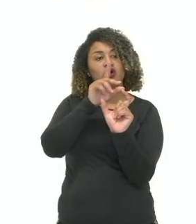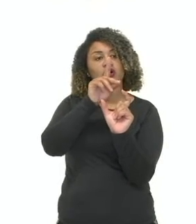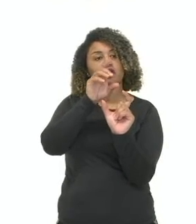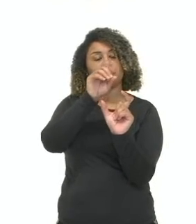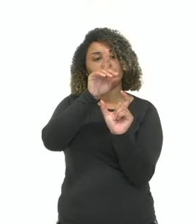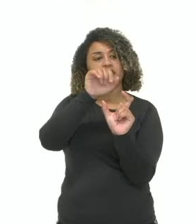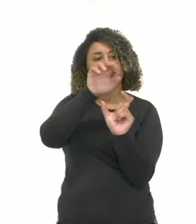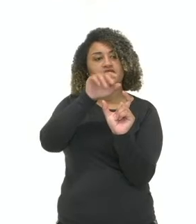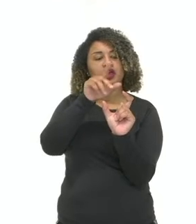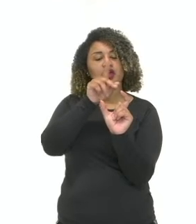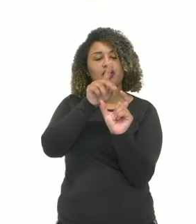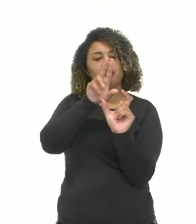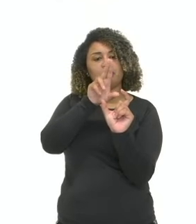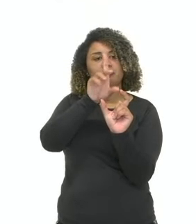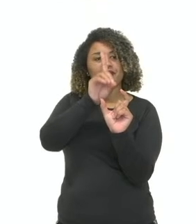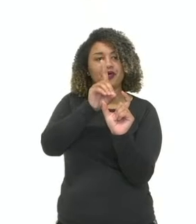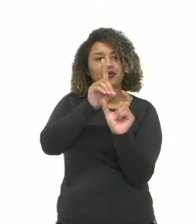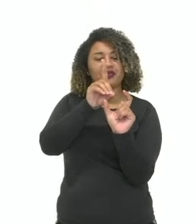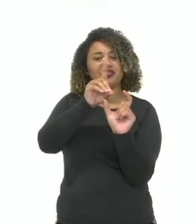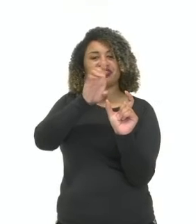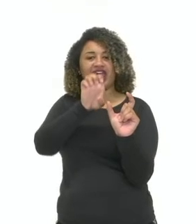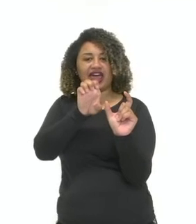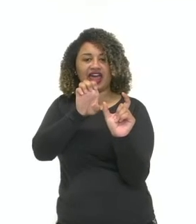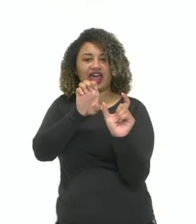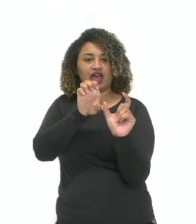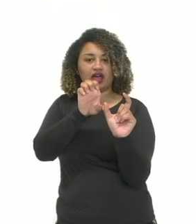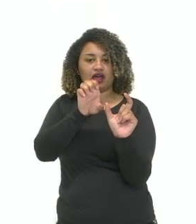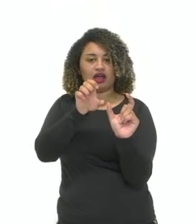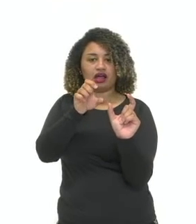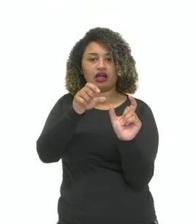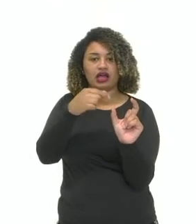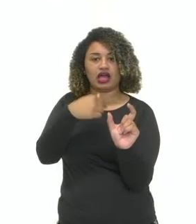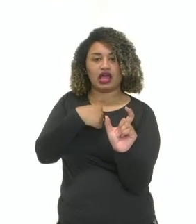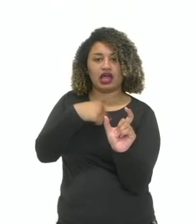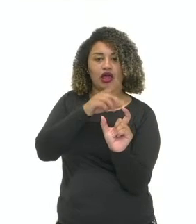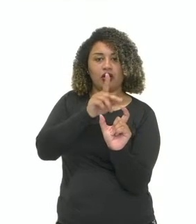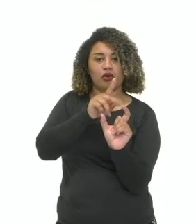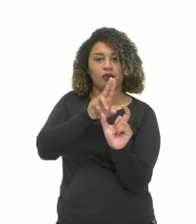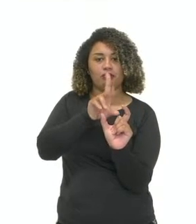pude. Yo pude. Viram?